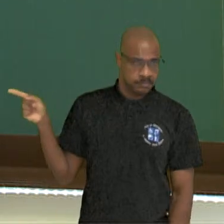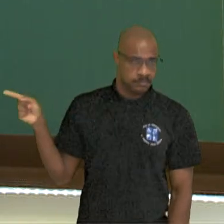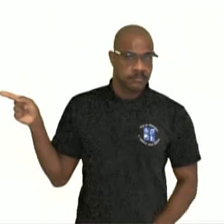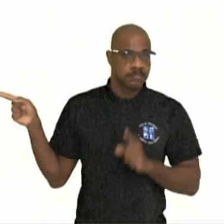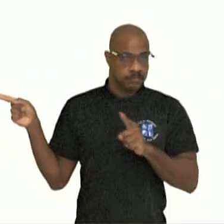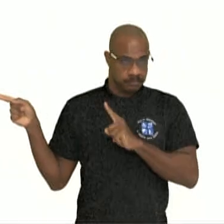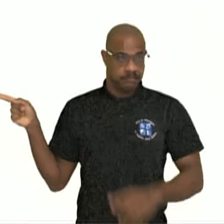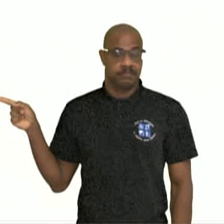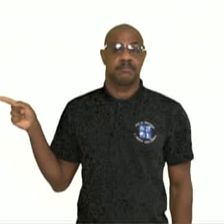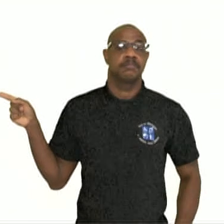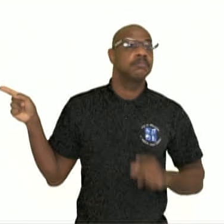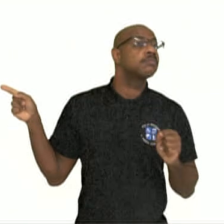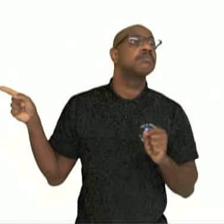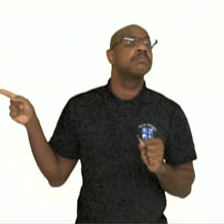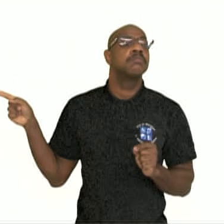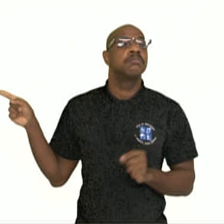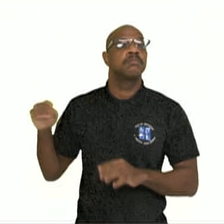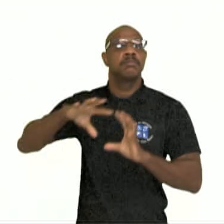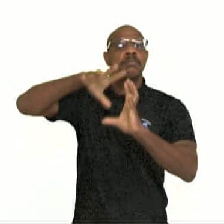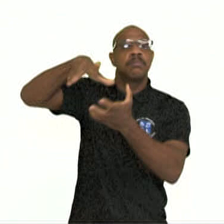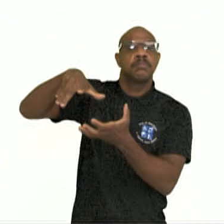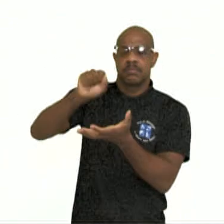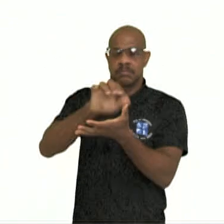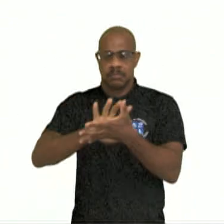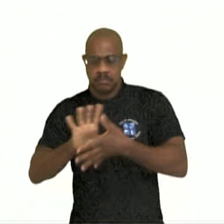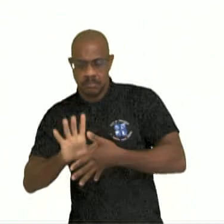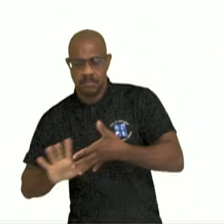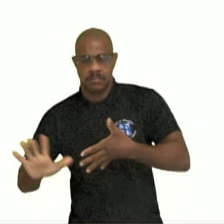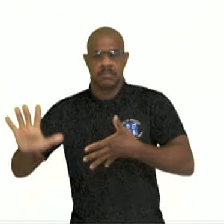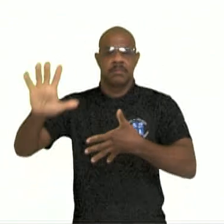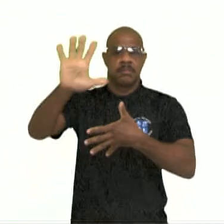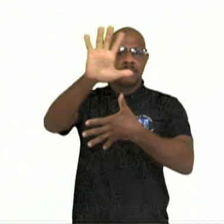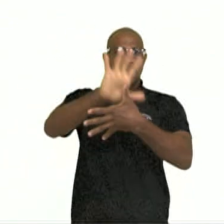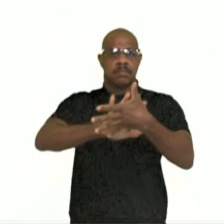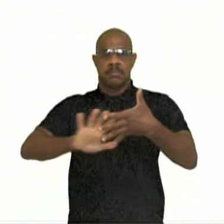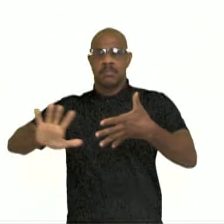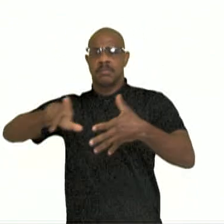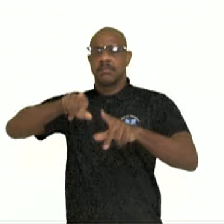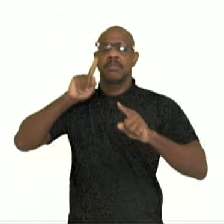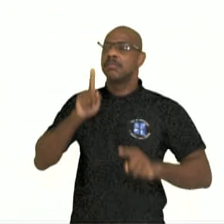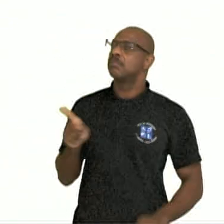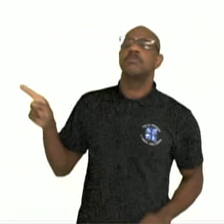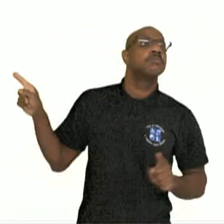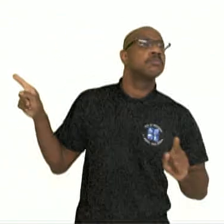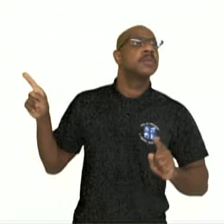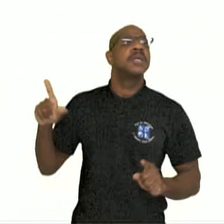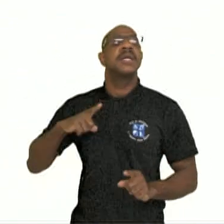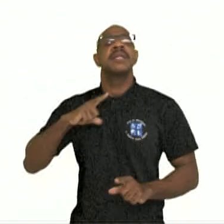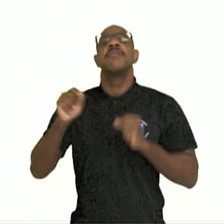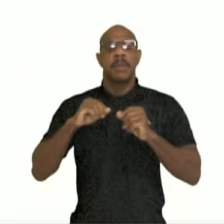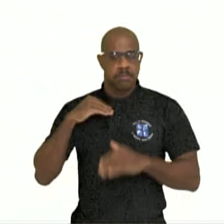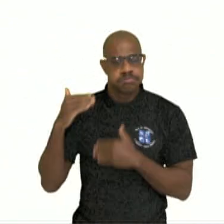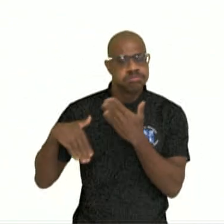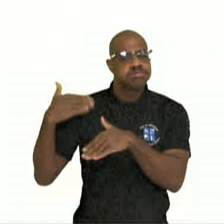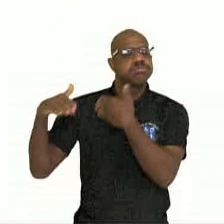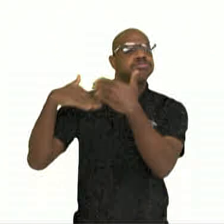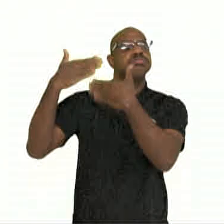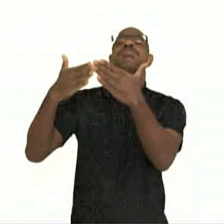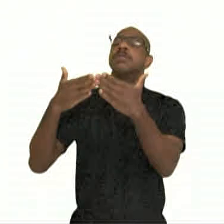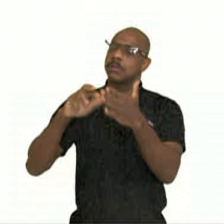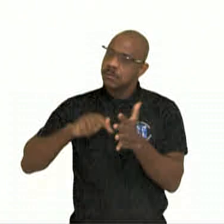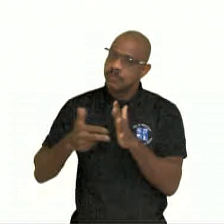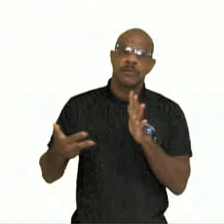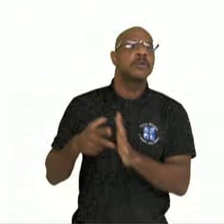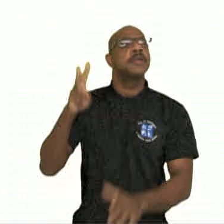sua tela, um mapa do planisfério terrestre com as dimensões corretas dos continentes, houve uma evolução significativa ao